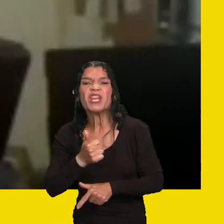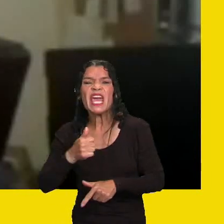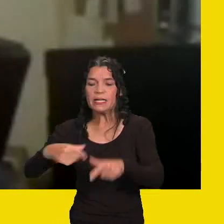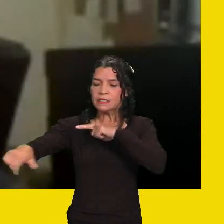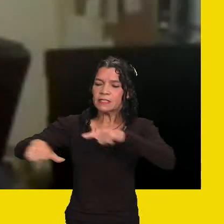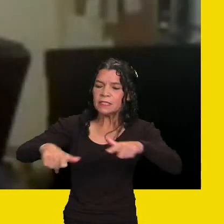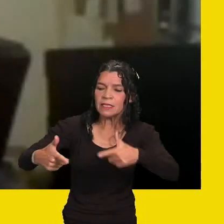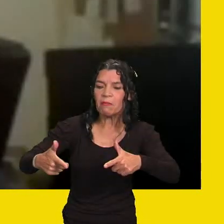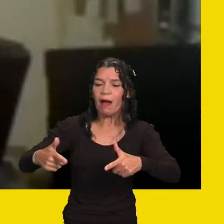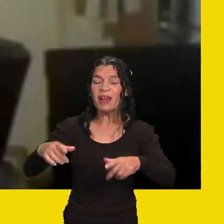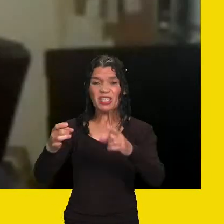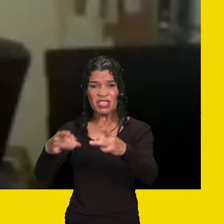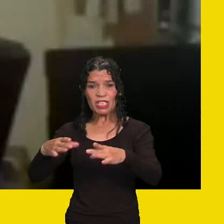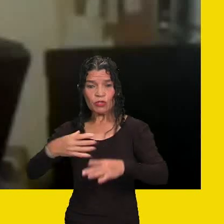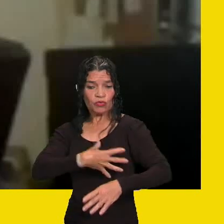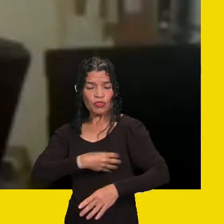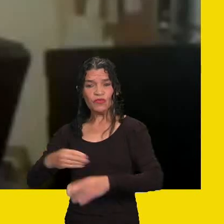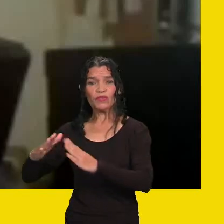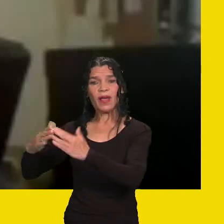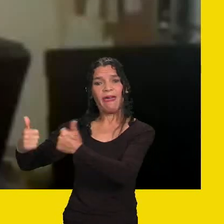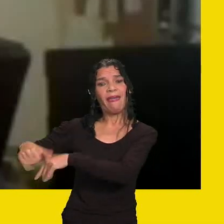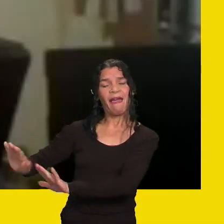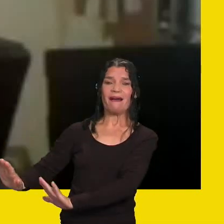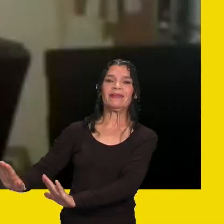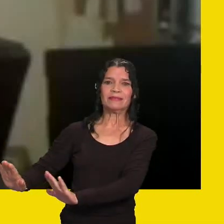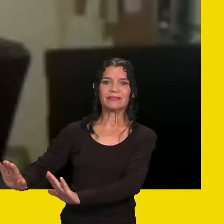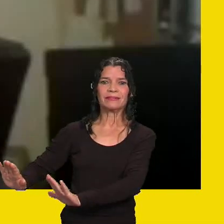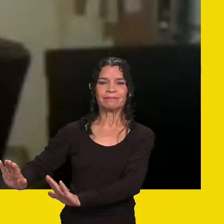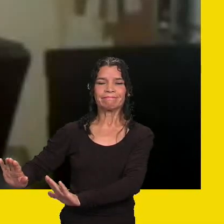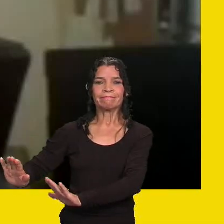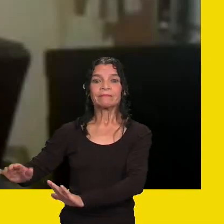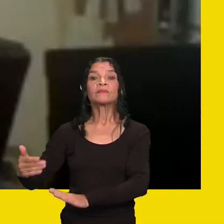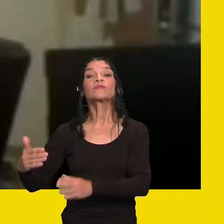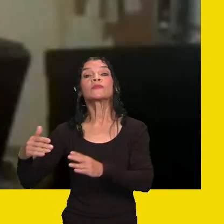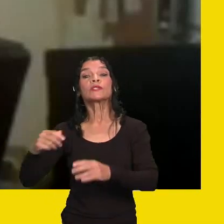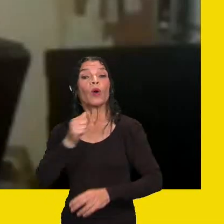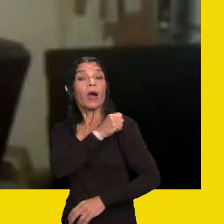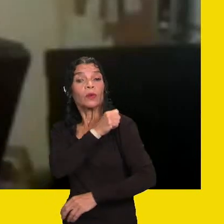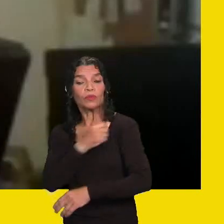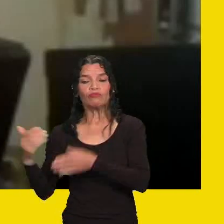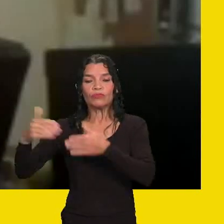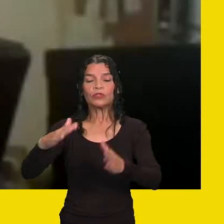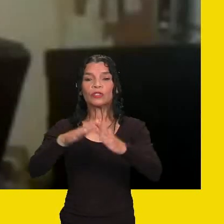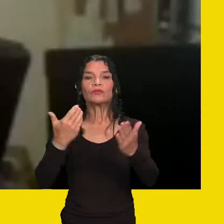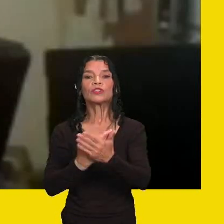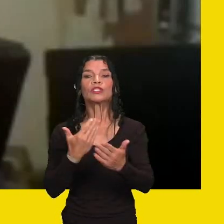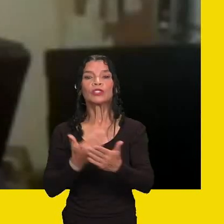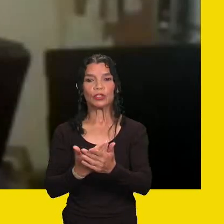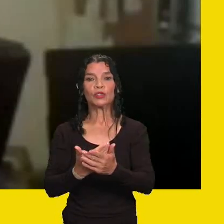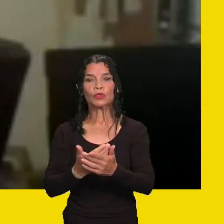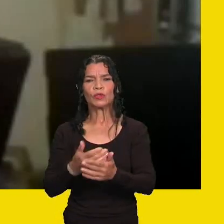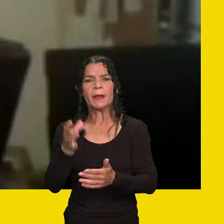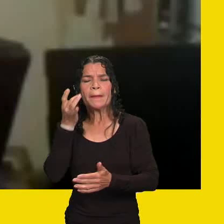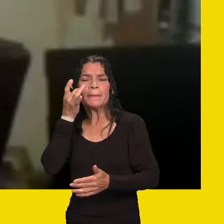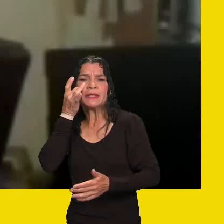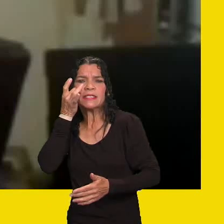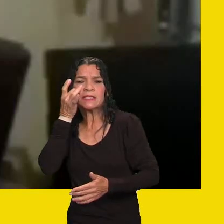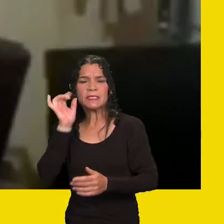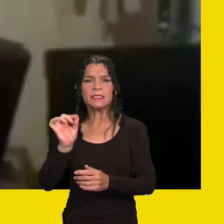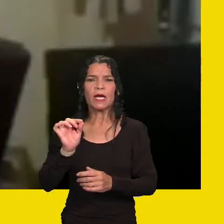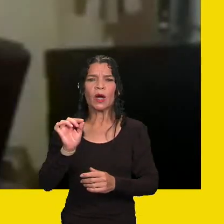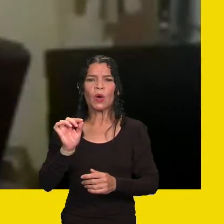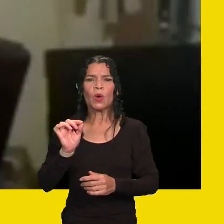tem os alunos que vão para a escola, como é semipresencial. Ele fica um